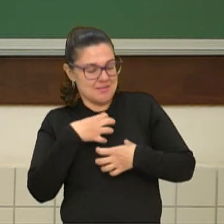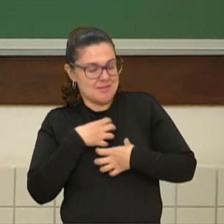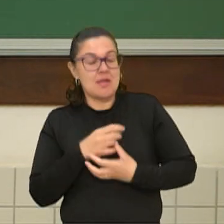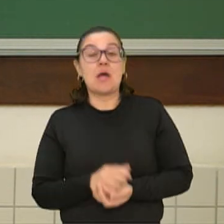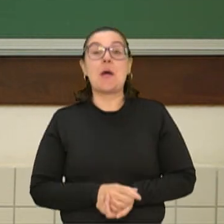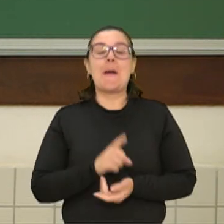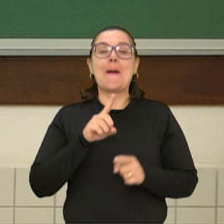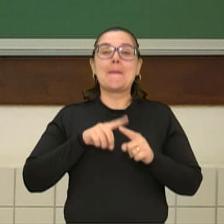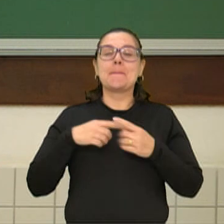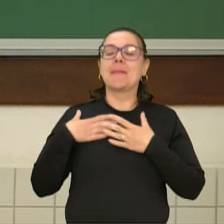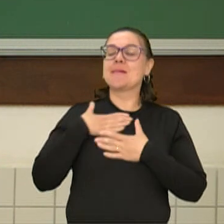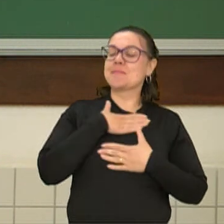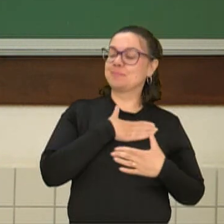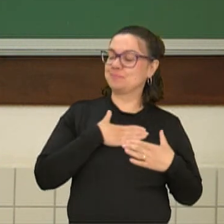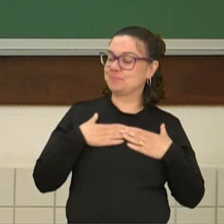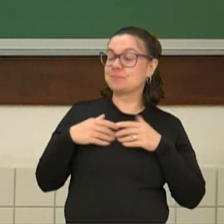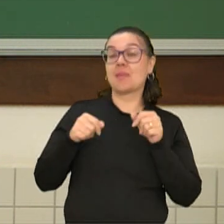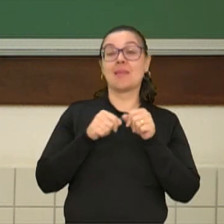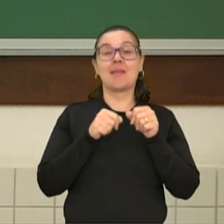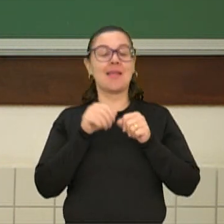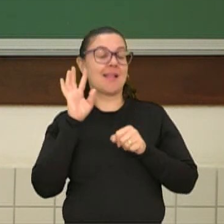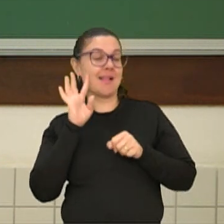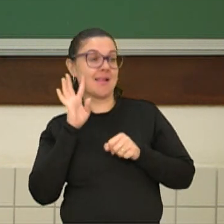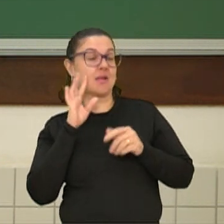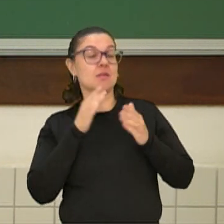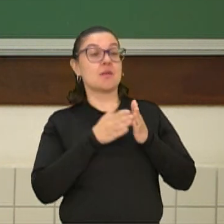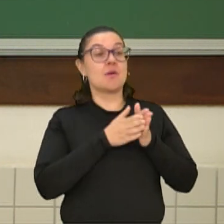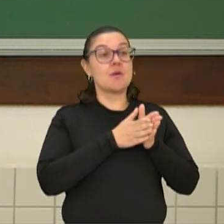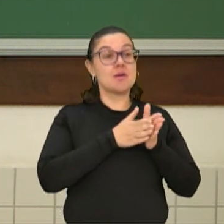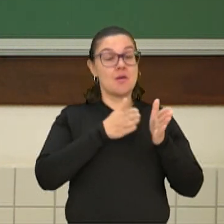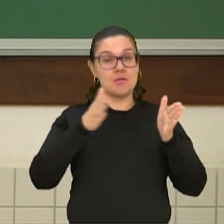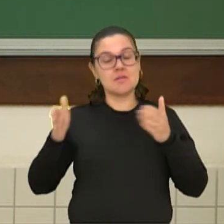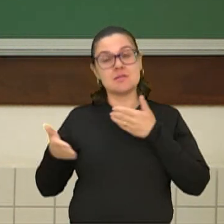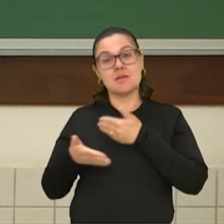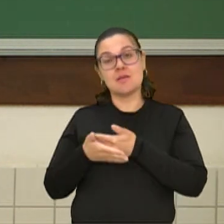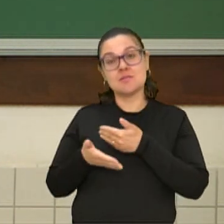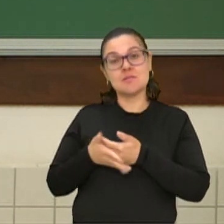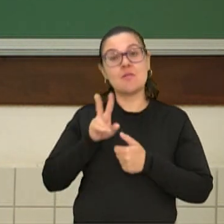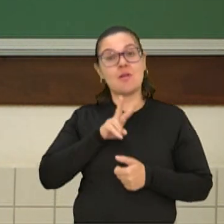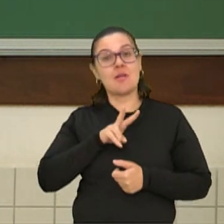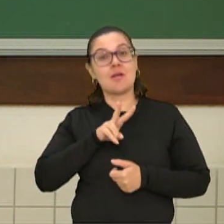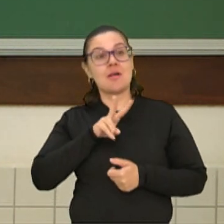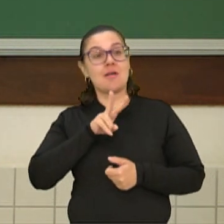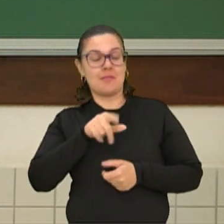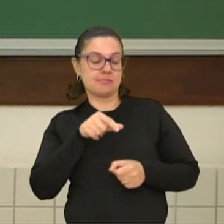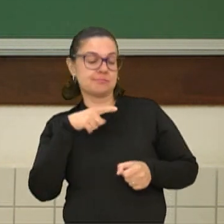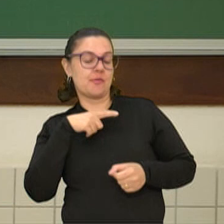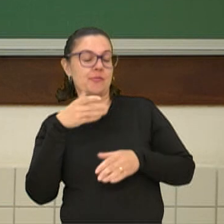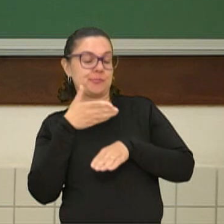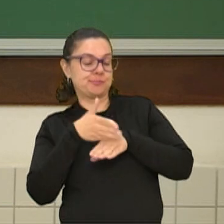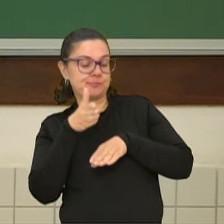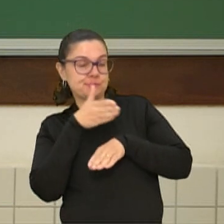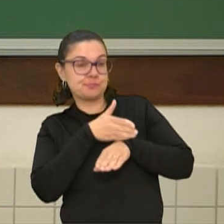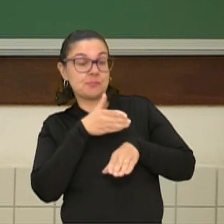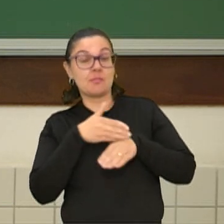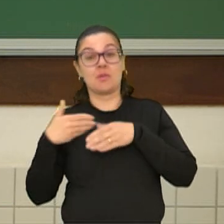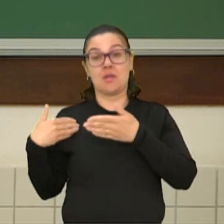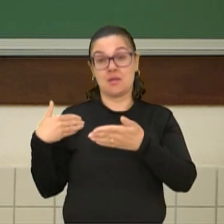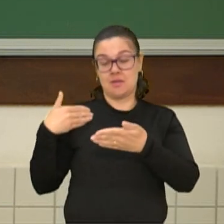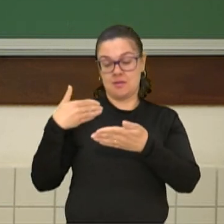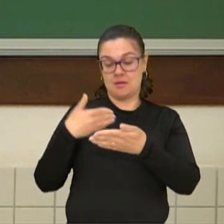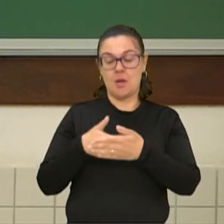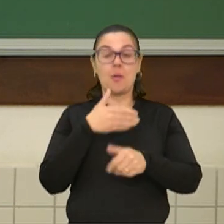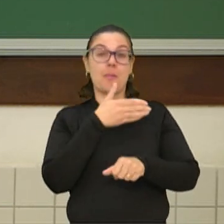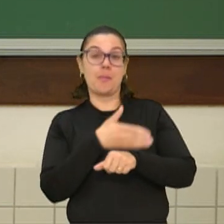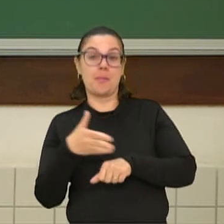Mas é bem gostoso de fazer. Durante todas essas nossas aulas, nós tivemos algumas práticas. Nós tivemos